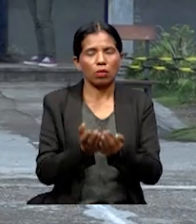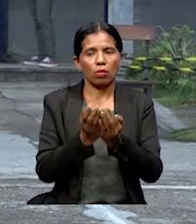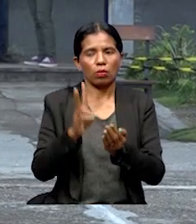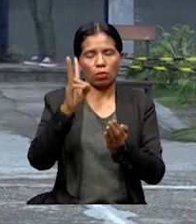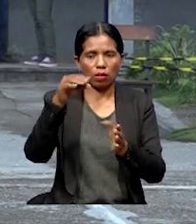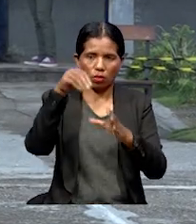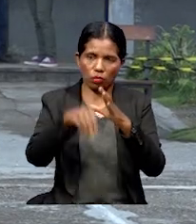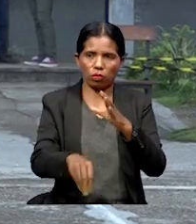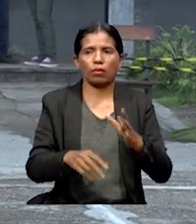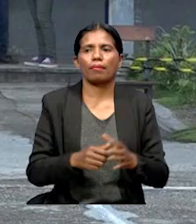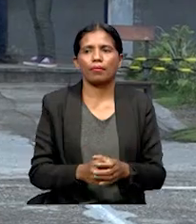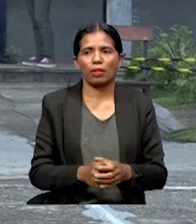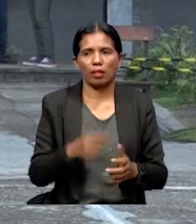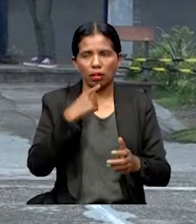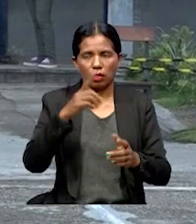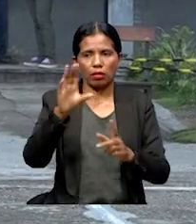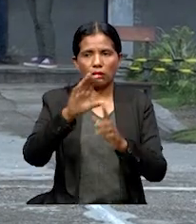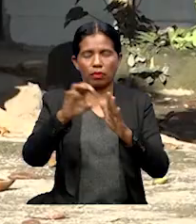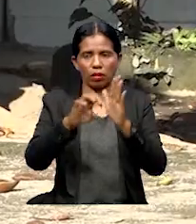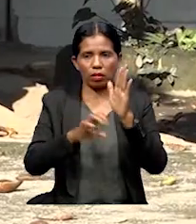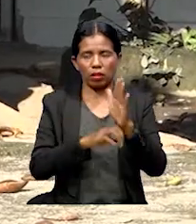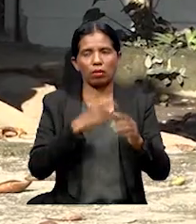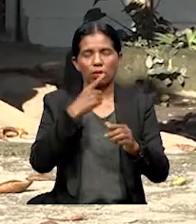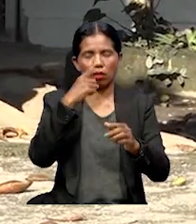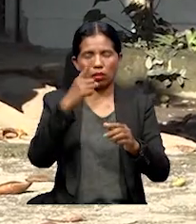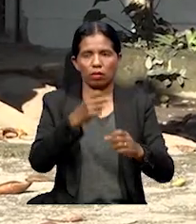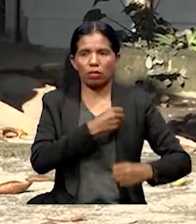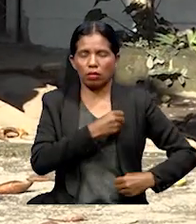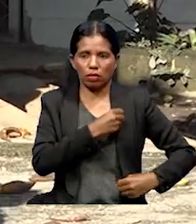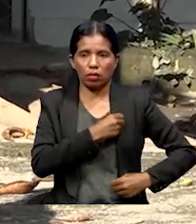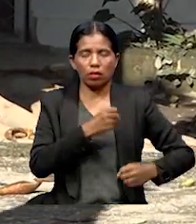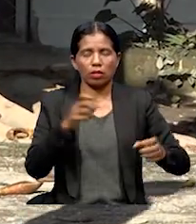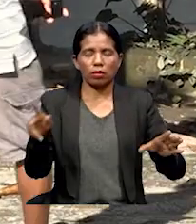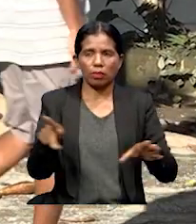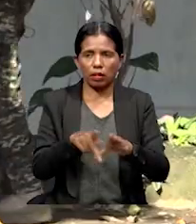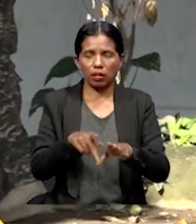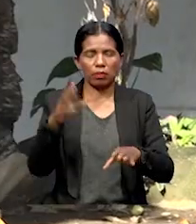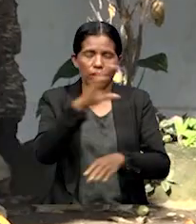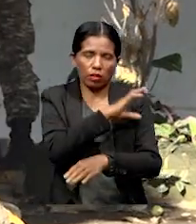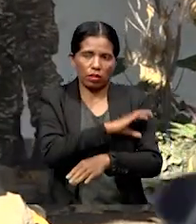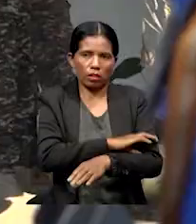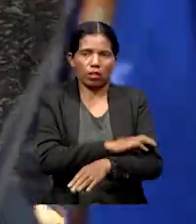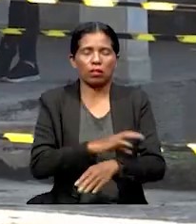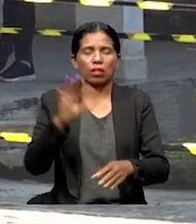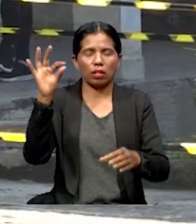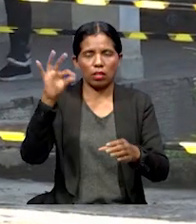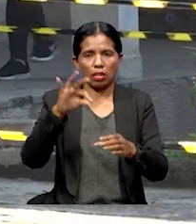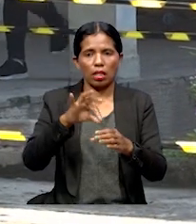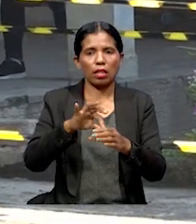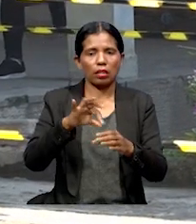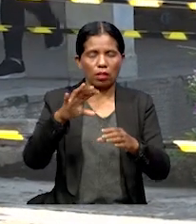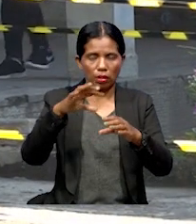Falou Ratelaek nos informa ba chefe Estado quando a Força Armada ni participação e a segurança durante eleição